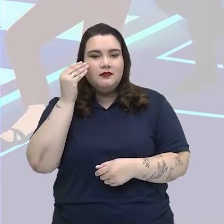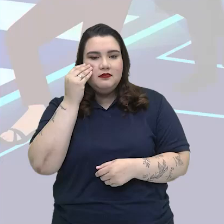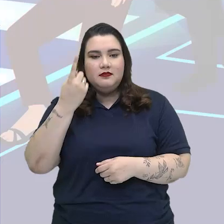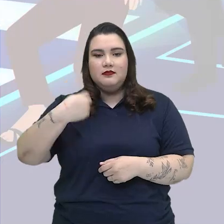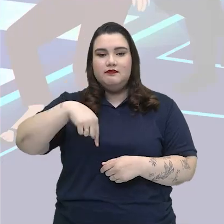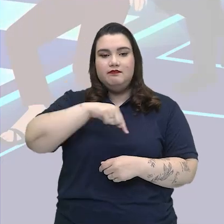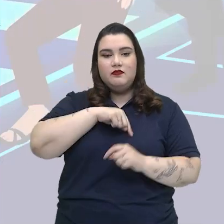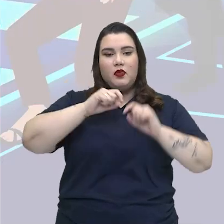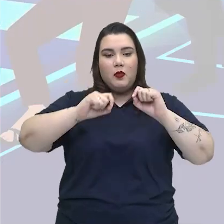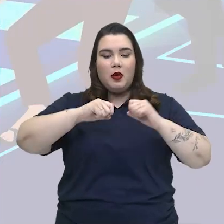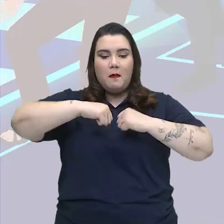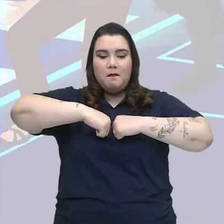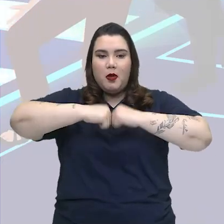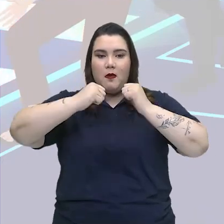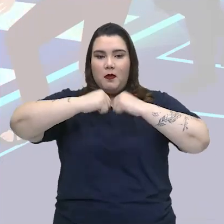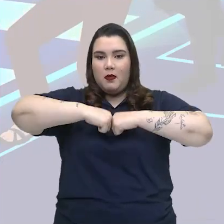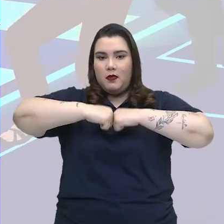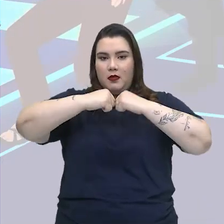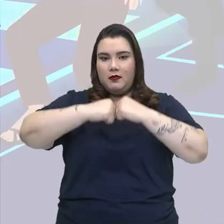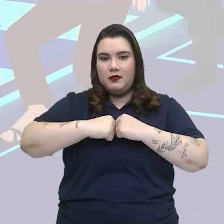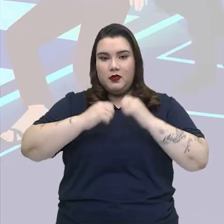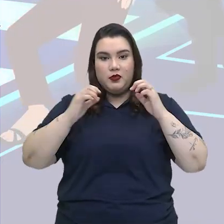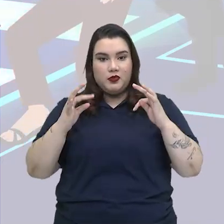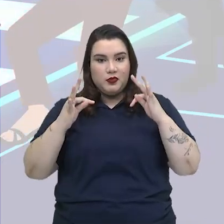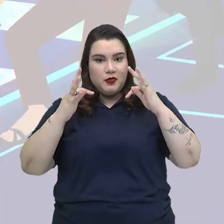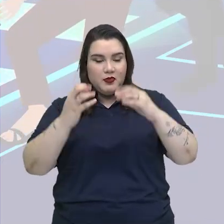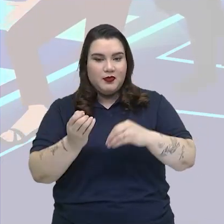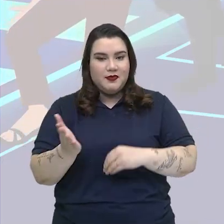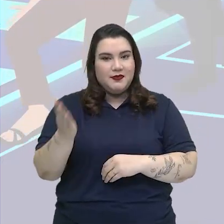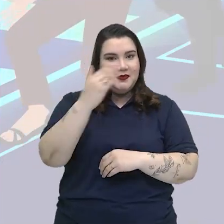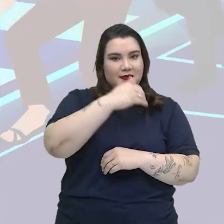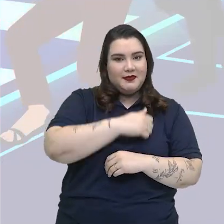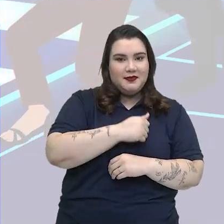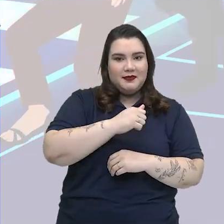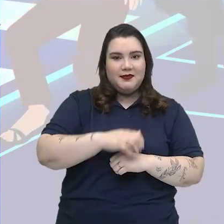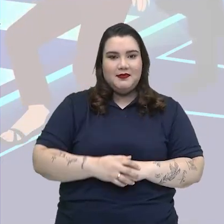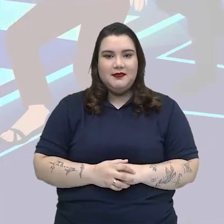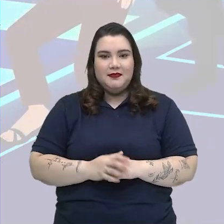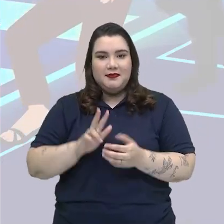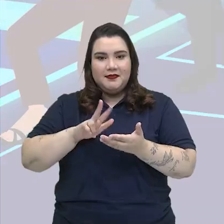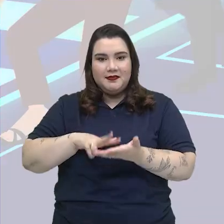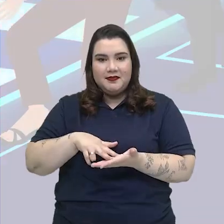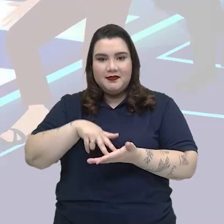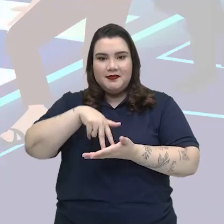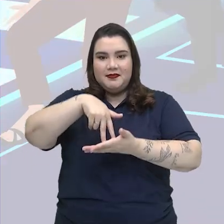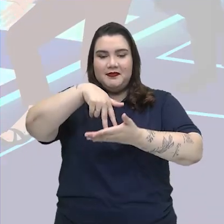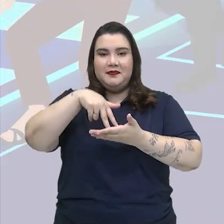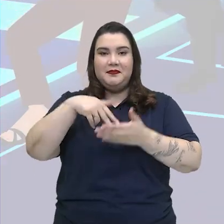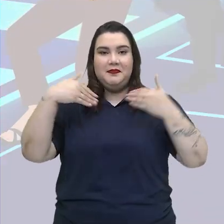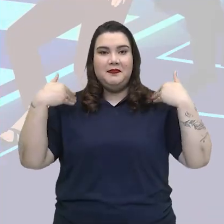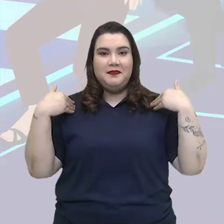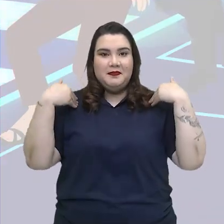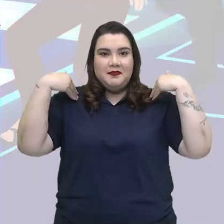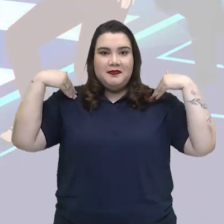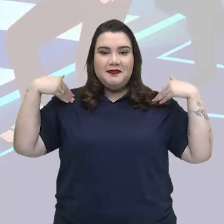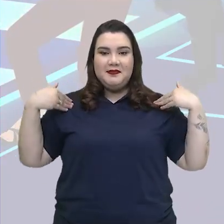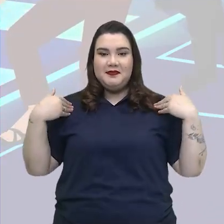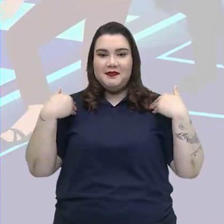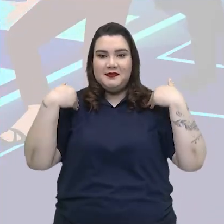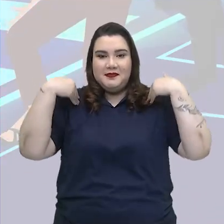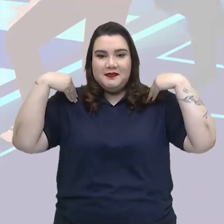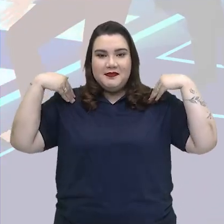nossas articulações. Todo mundo, vamos lá, levante e agora mexa os